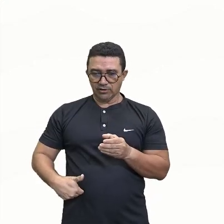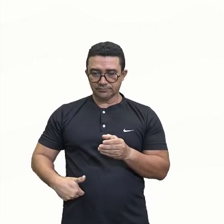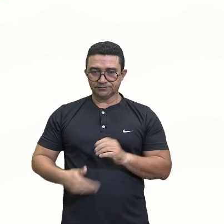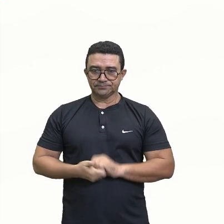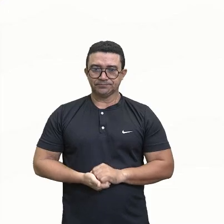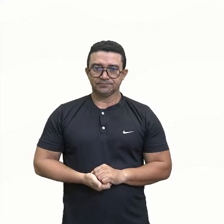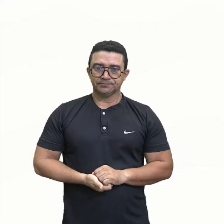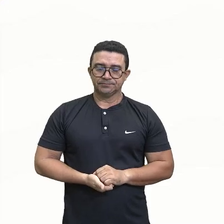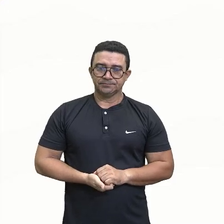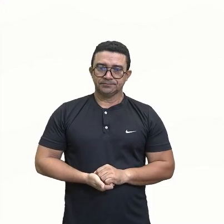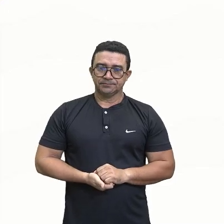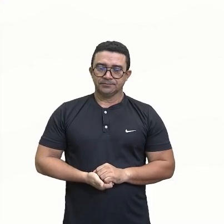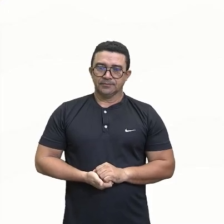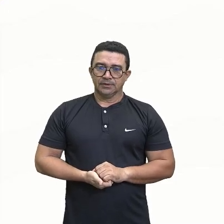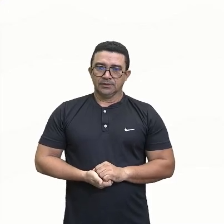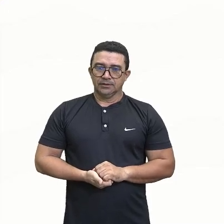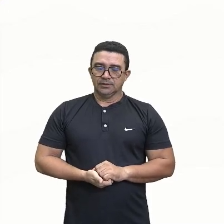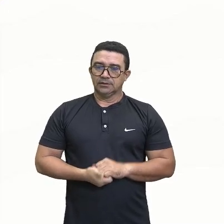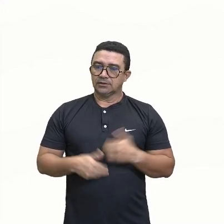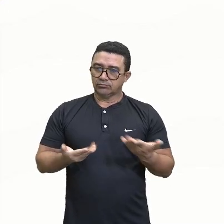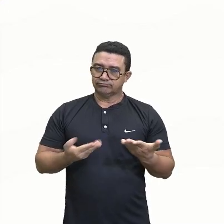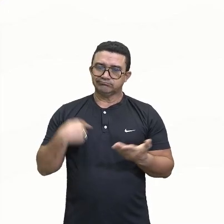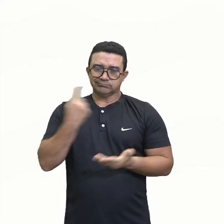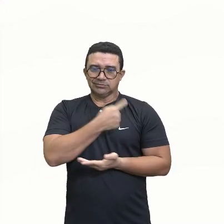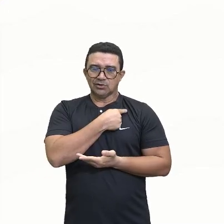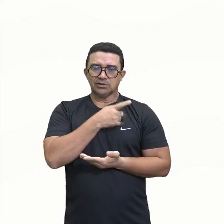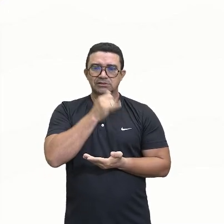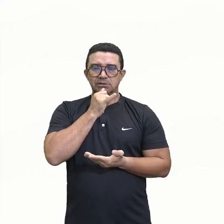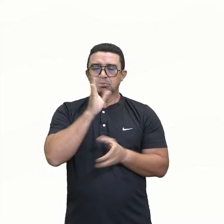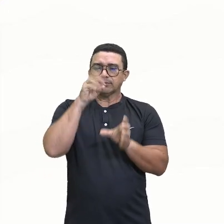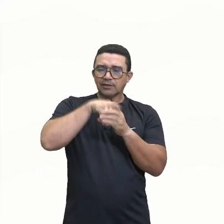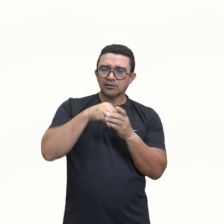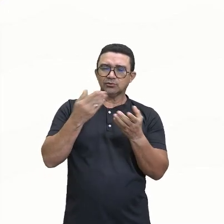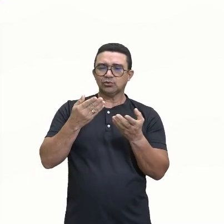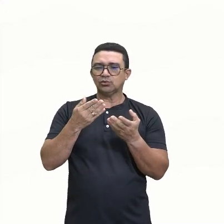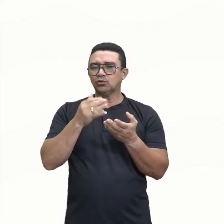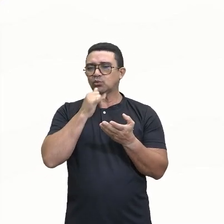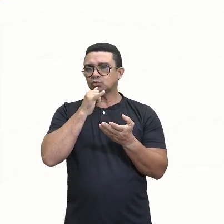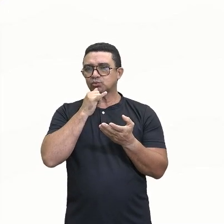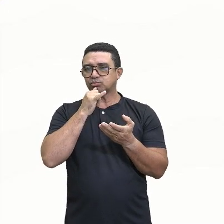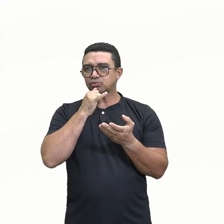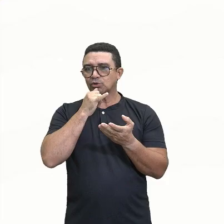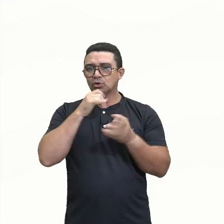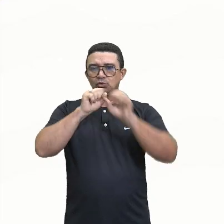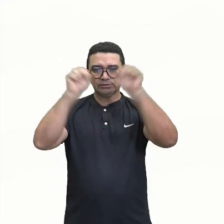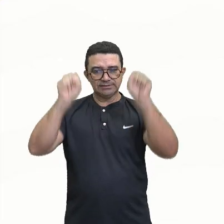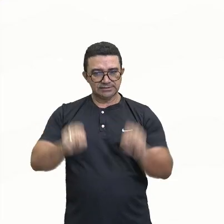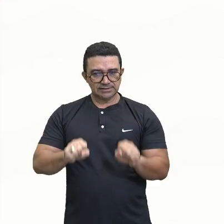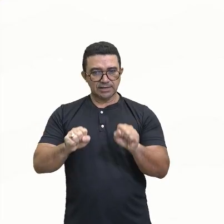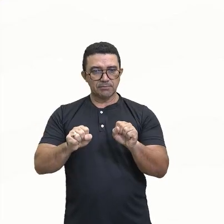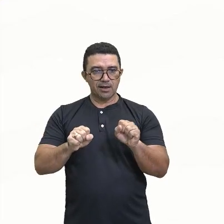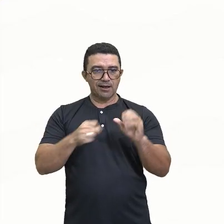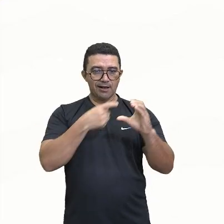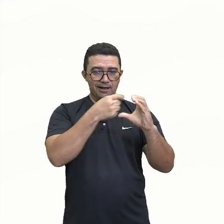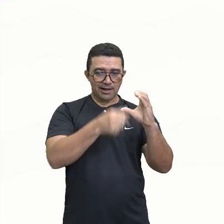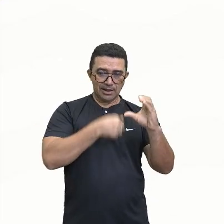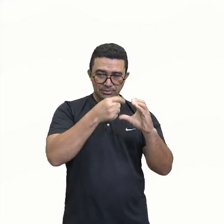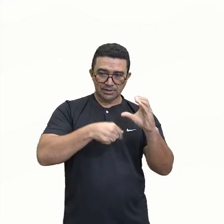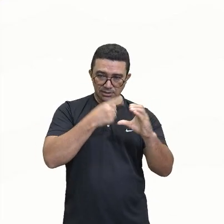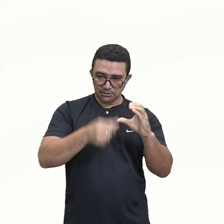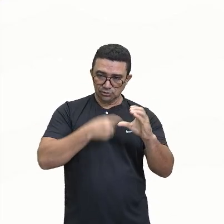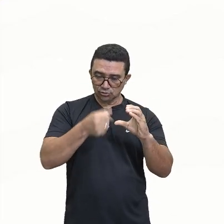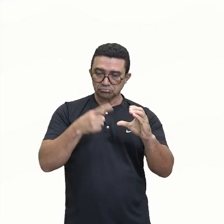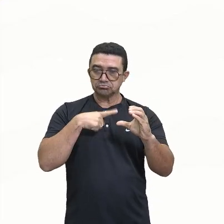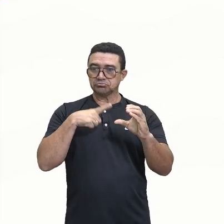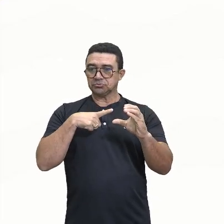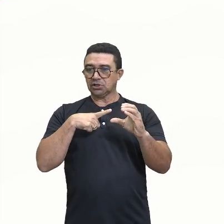já falou isso mais ou menos agora aqui, né? Quando a gente fala dentro de uma lógica capitalista, a gente tem a questão da